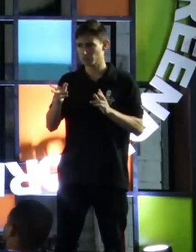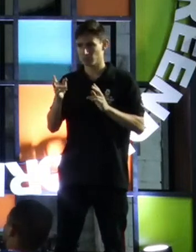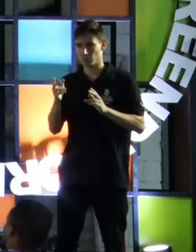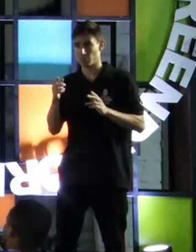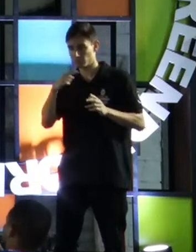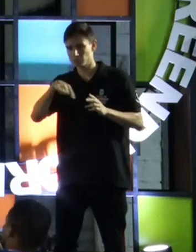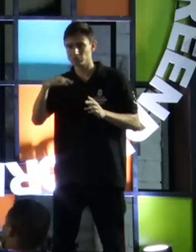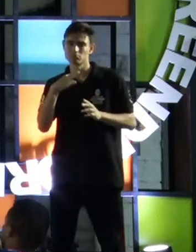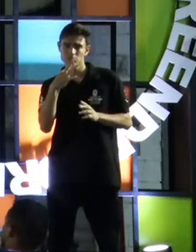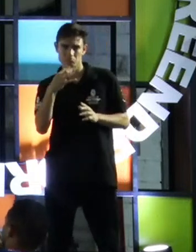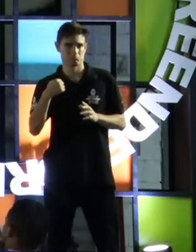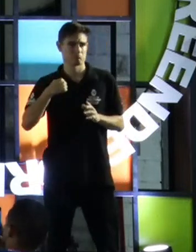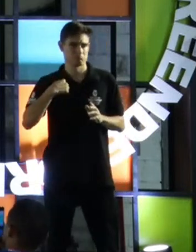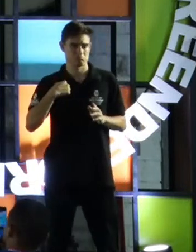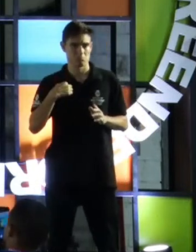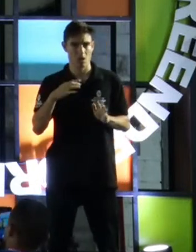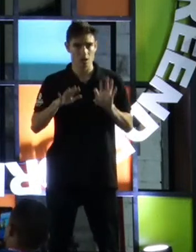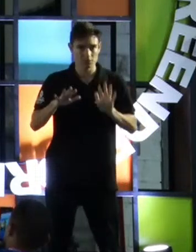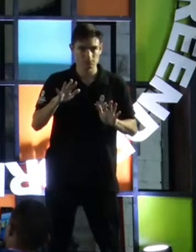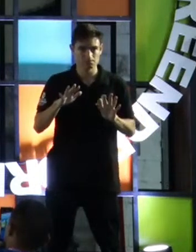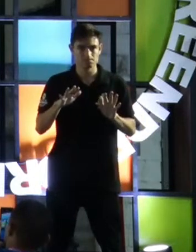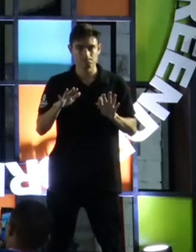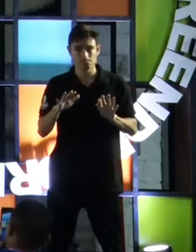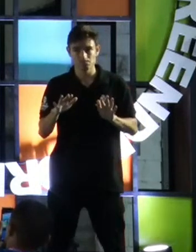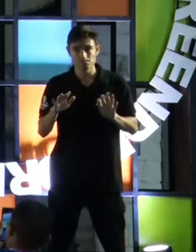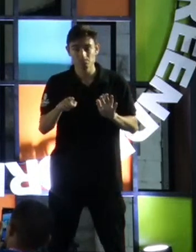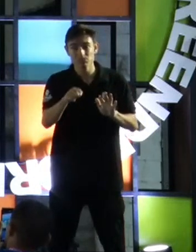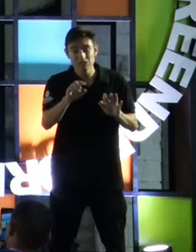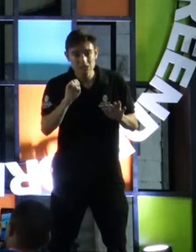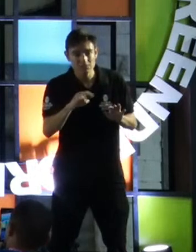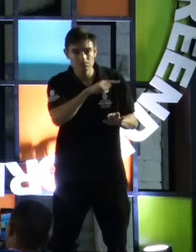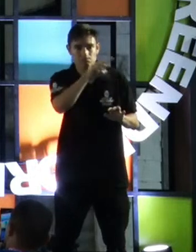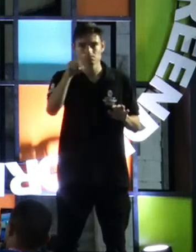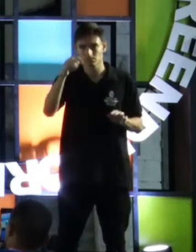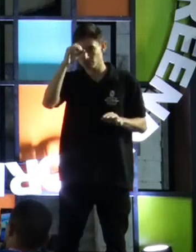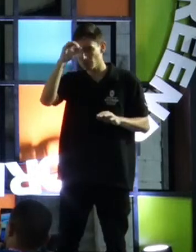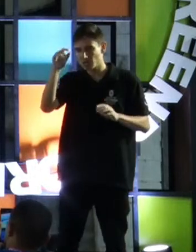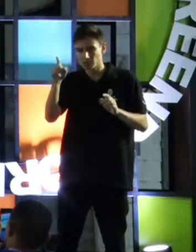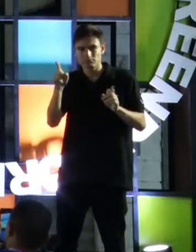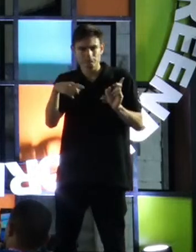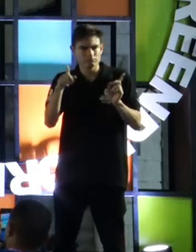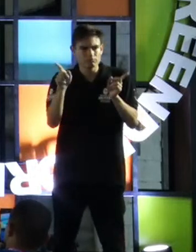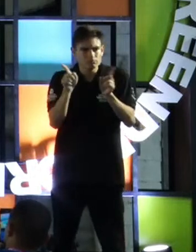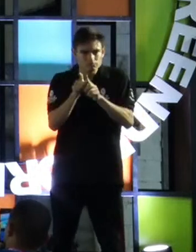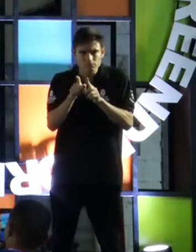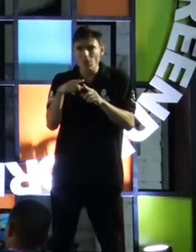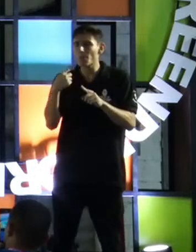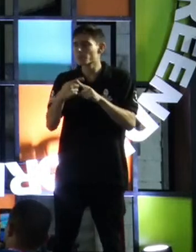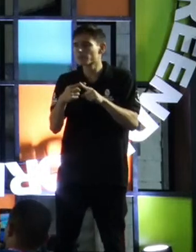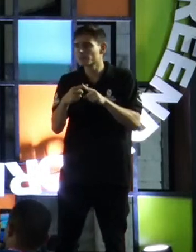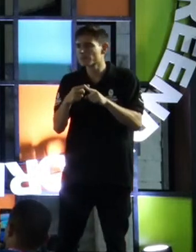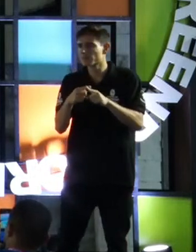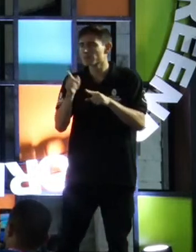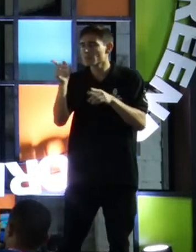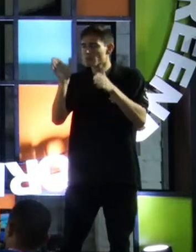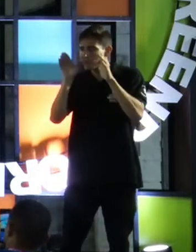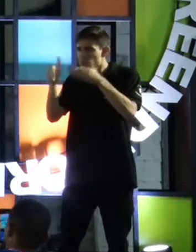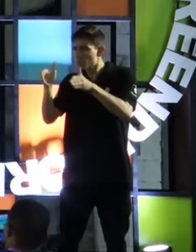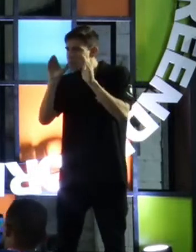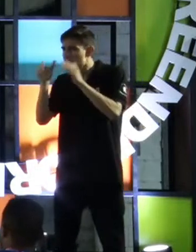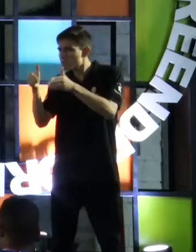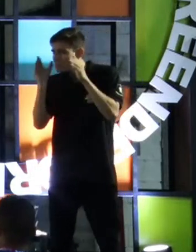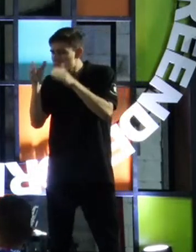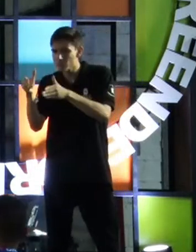Quem me conhece sabe que eu sou extremamente otimista. Mas as chances de alguém aqui virar um unicórnio são muito pequenas. Então, por que a gente fica perseguindo um negócio que é